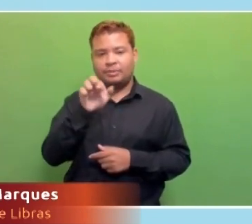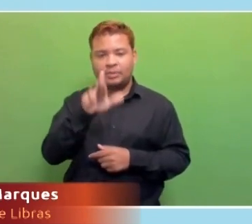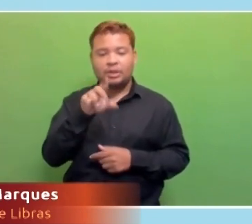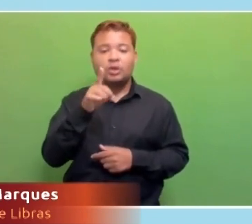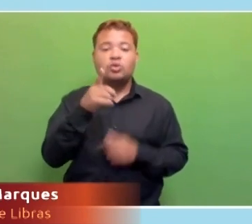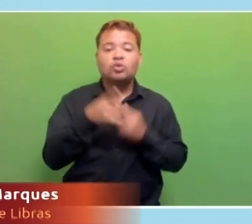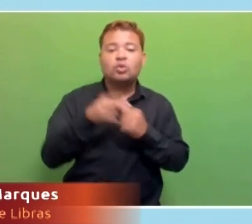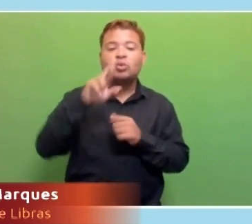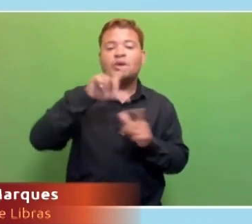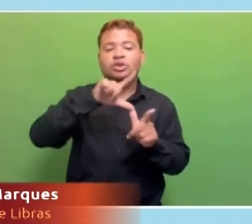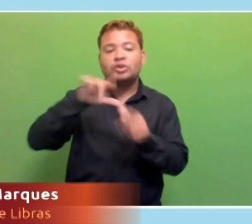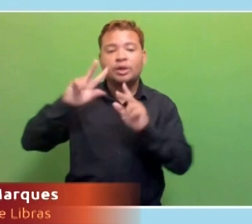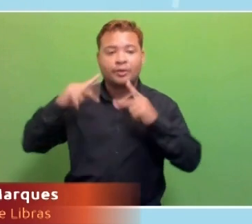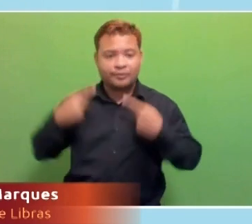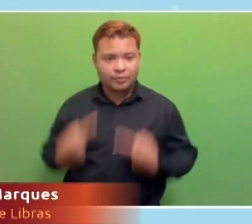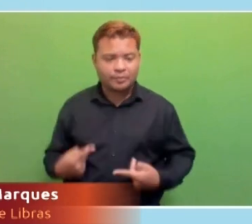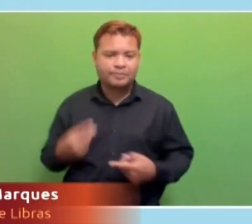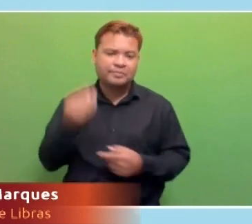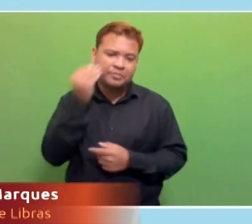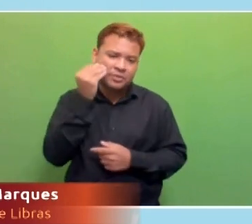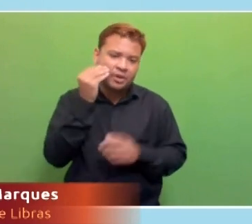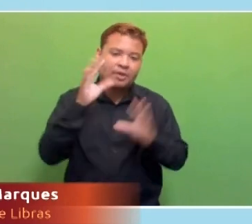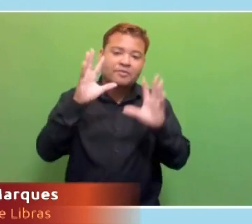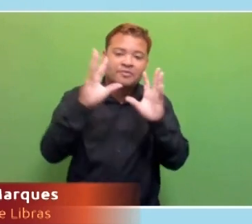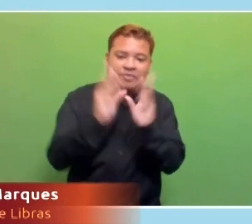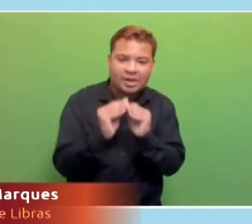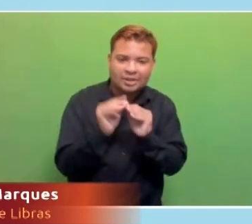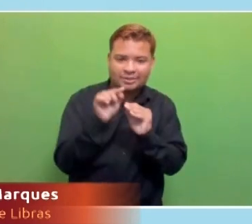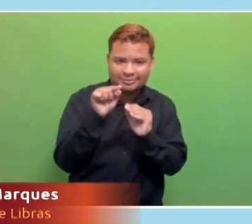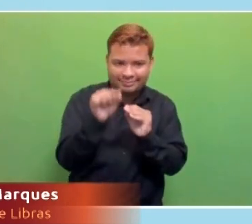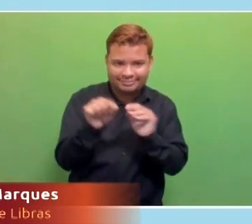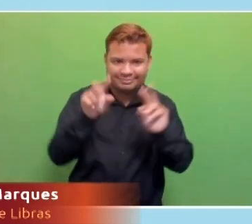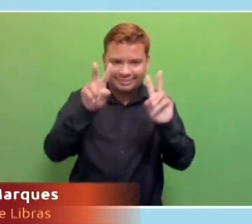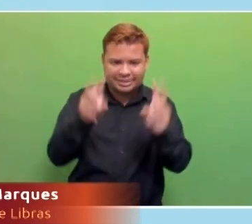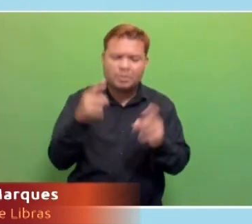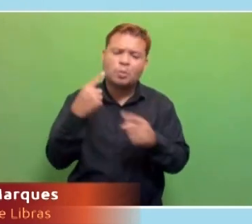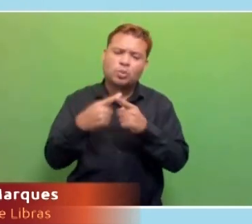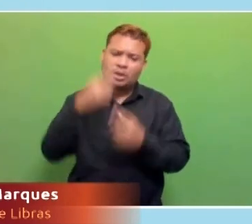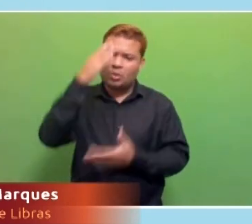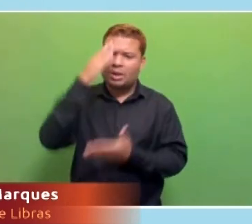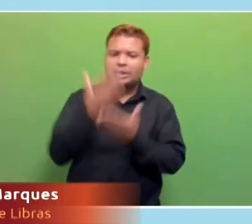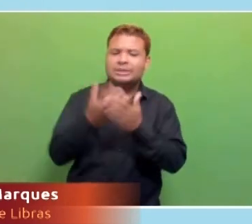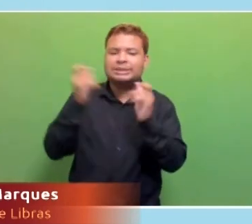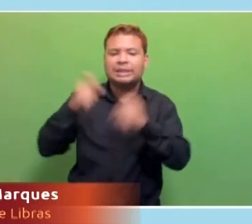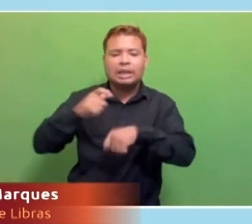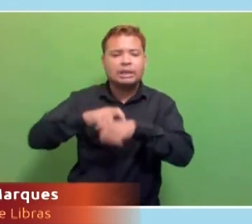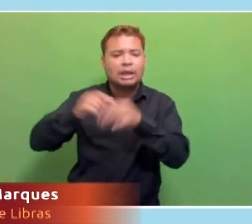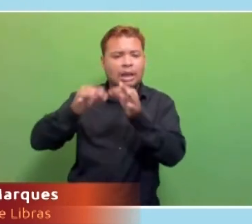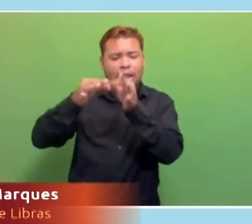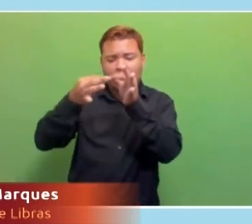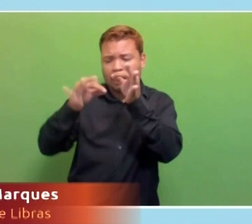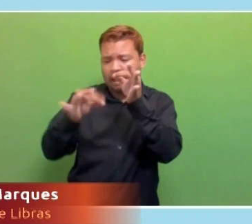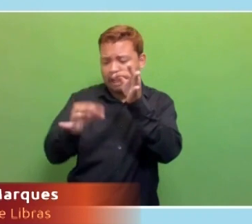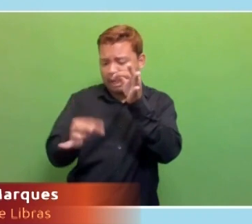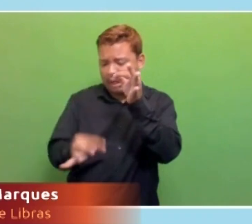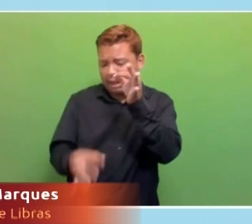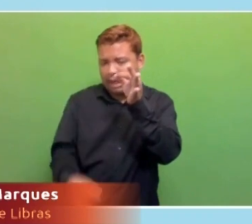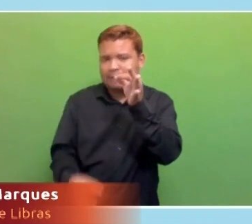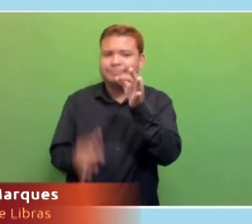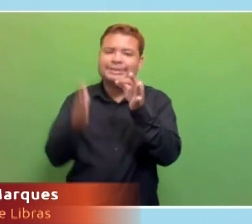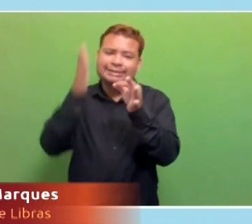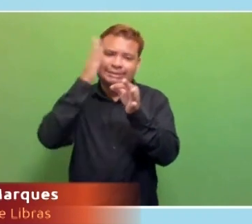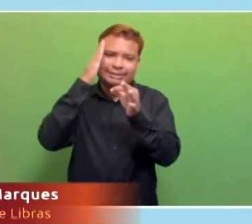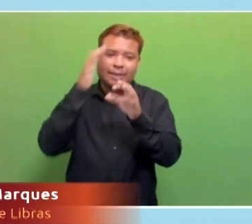essa questão, que acredito a gente poderia ficar muito mais tempo discutindo, né? Mas nosso programa, infelizmente, tem um tempo